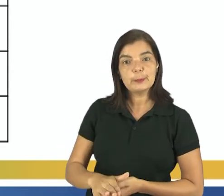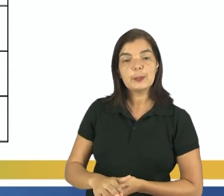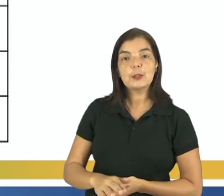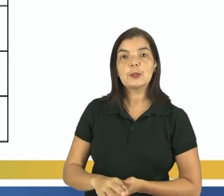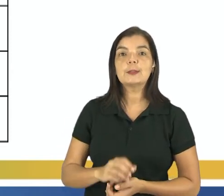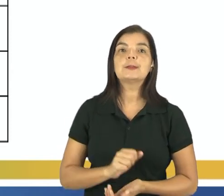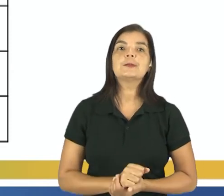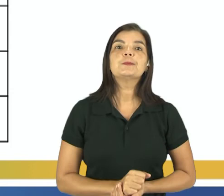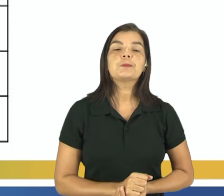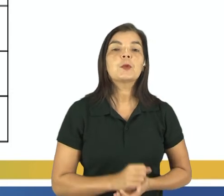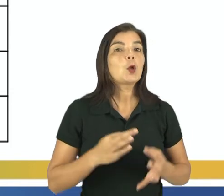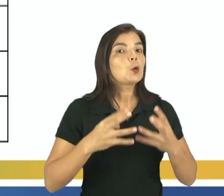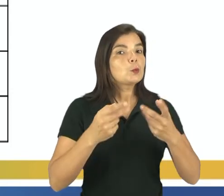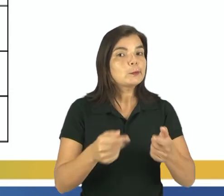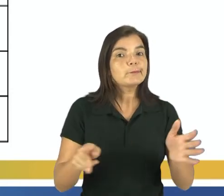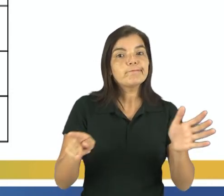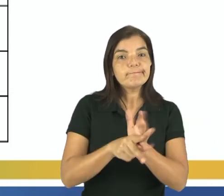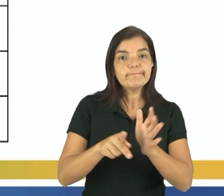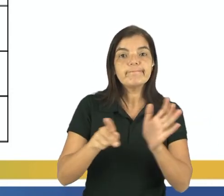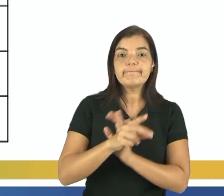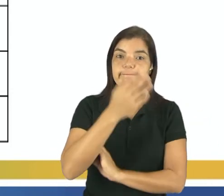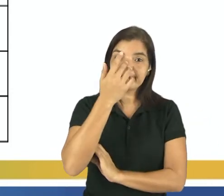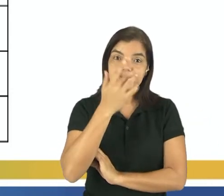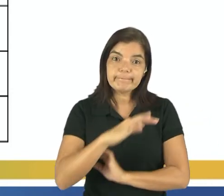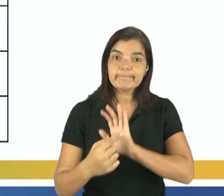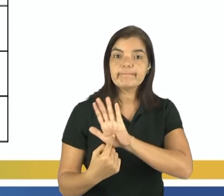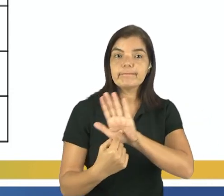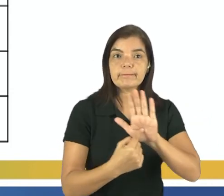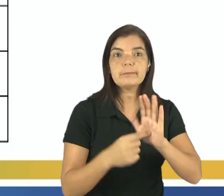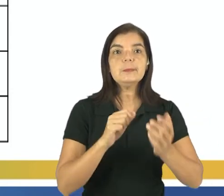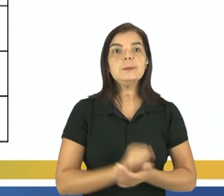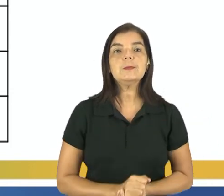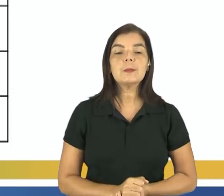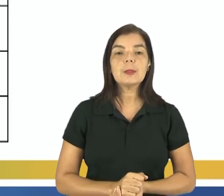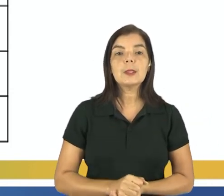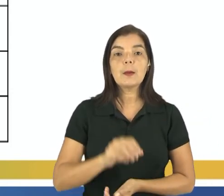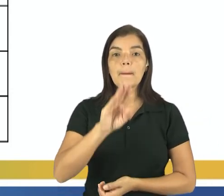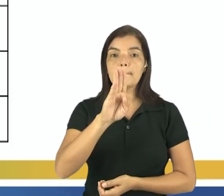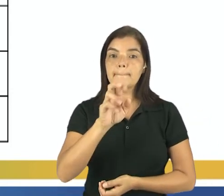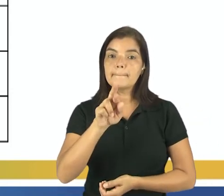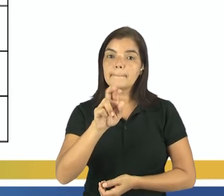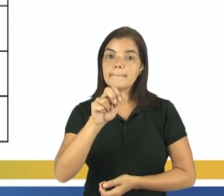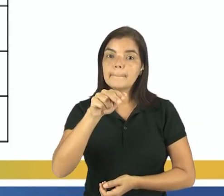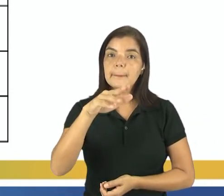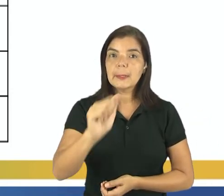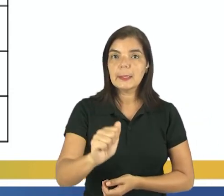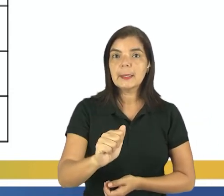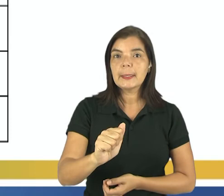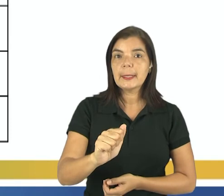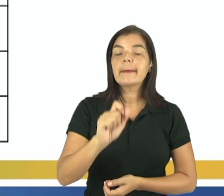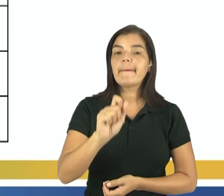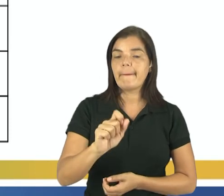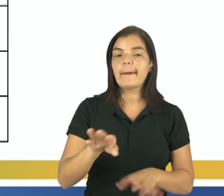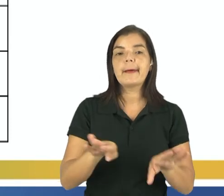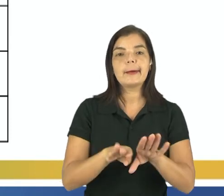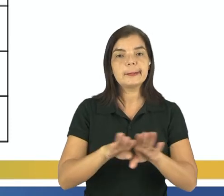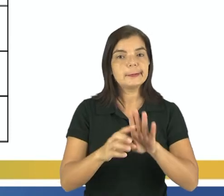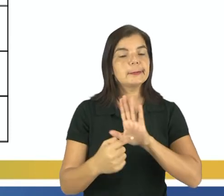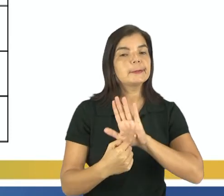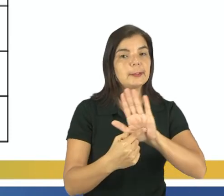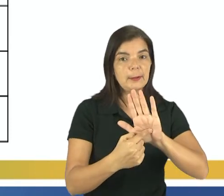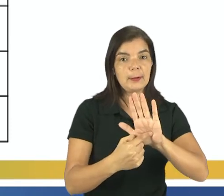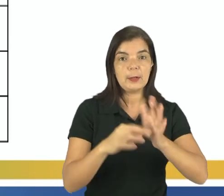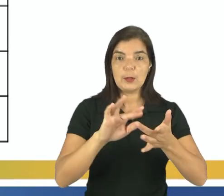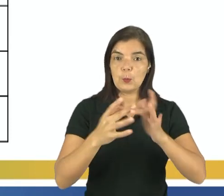pequenos, os. Tá? Então, tudo isso vai fazer identificação às crianças. E por último, nós temos branca, que aí a gente